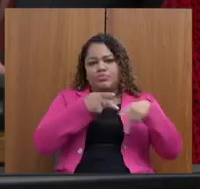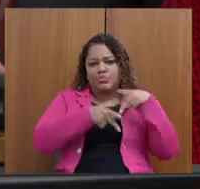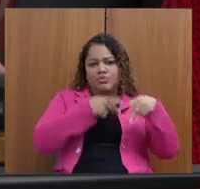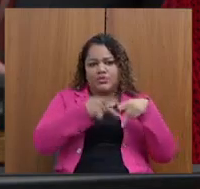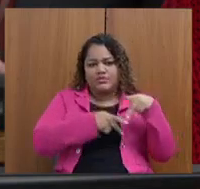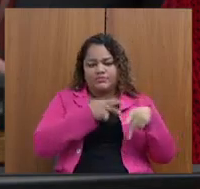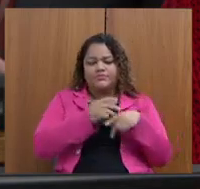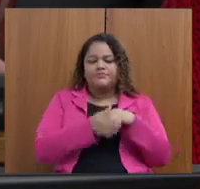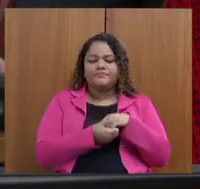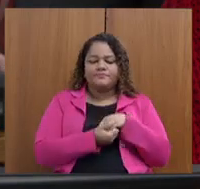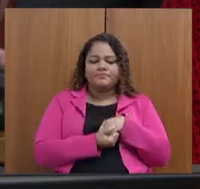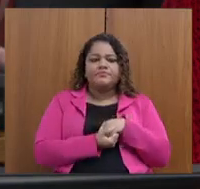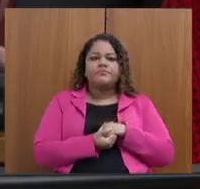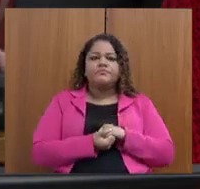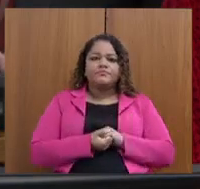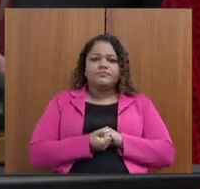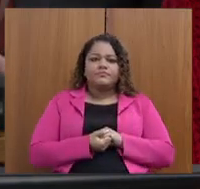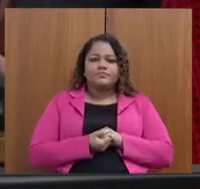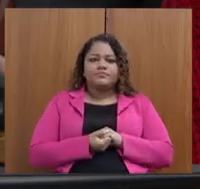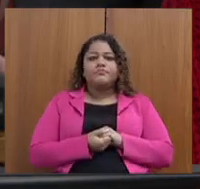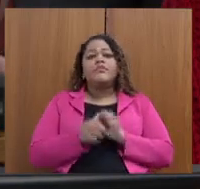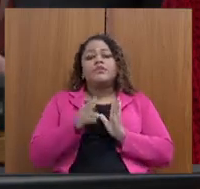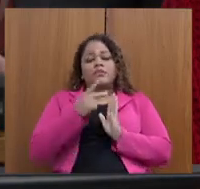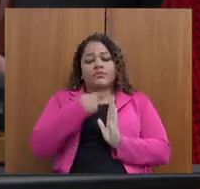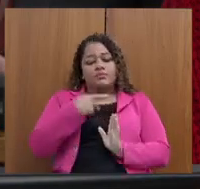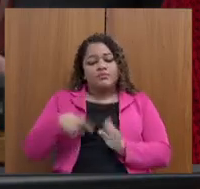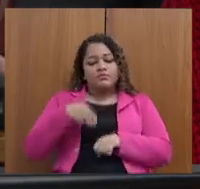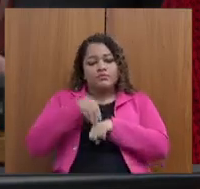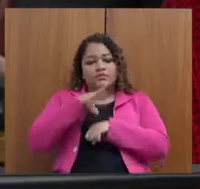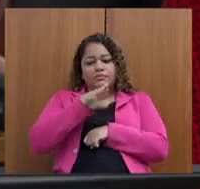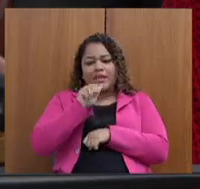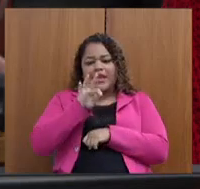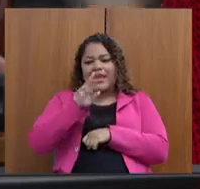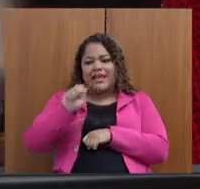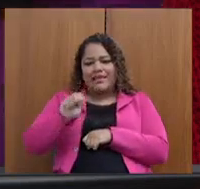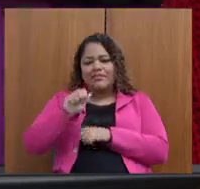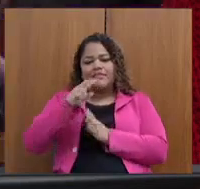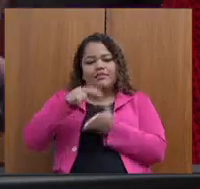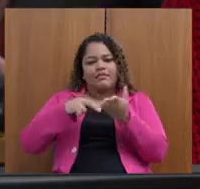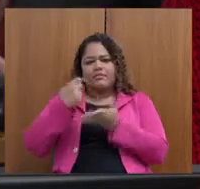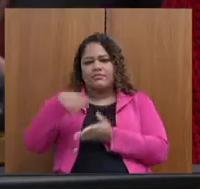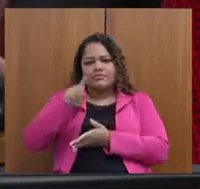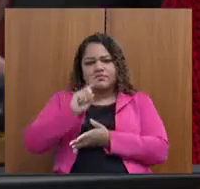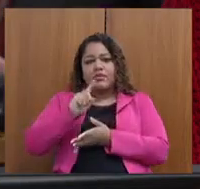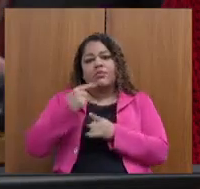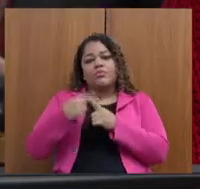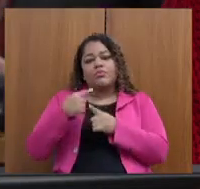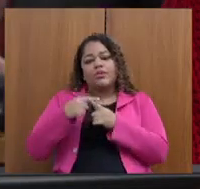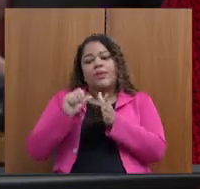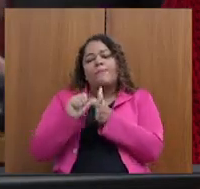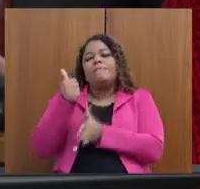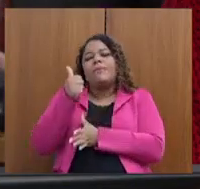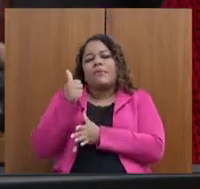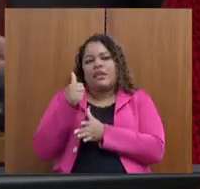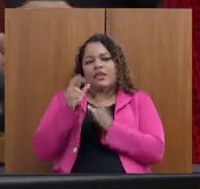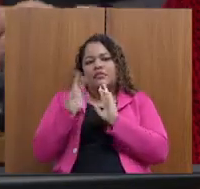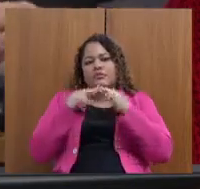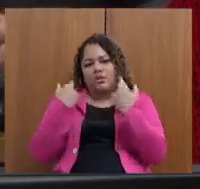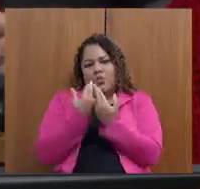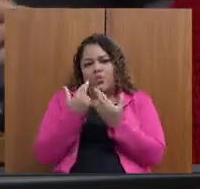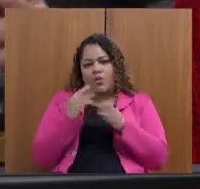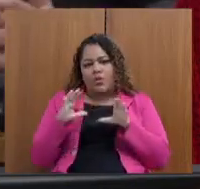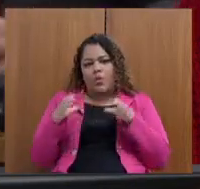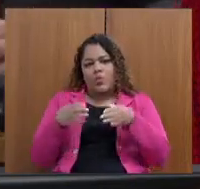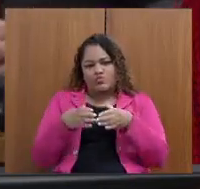a presidência informe Que não ata se ali depois tratada a primeira região conjunta dessas comissões nessa seção Legislativa essa